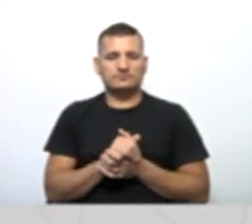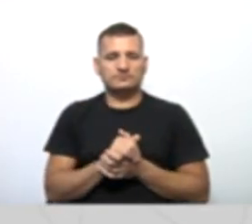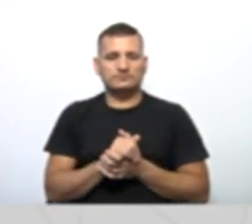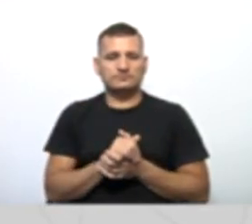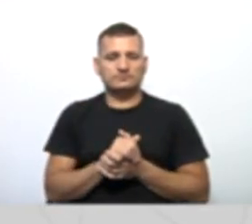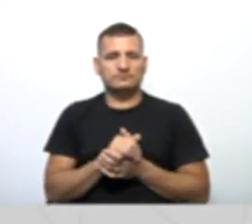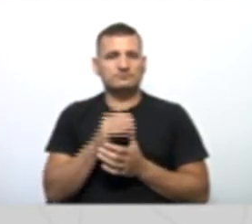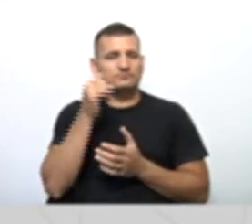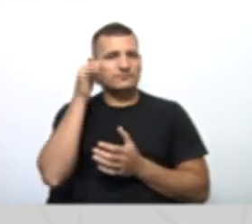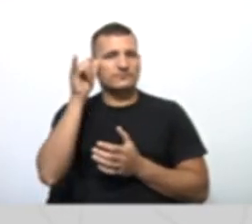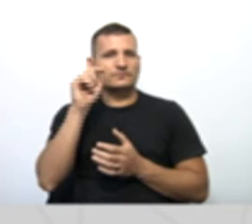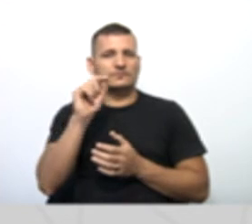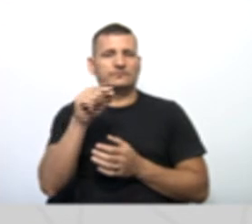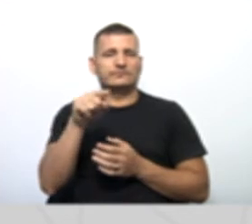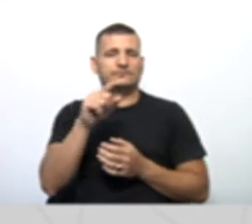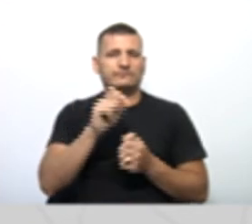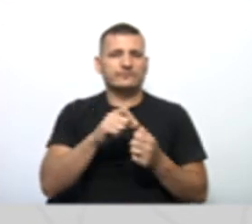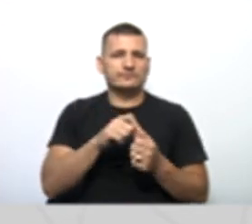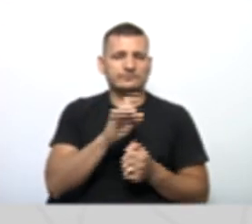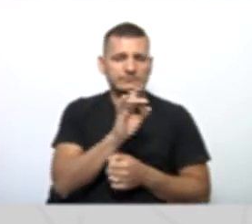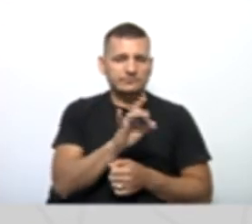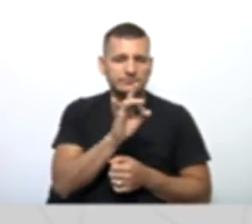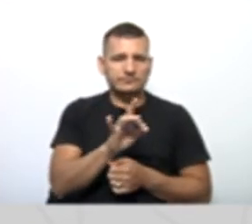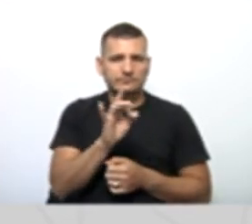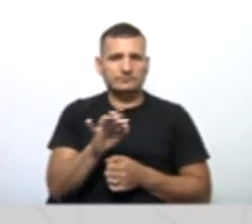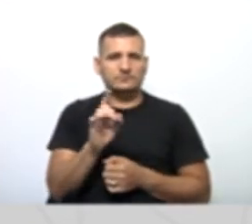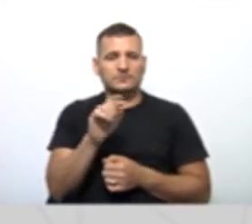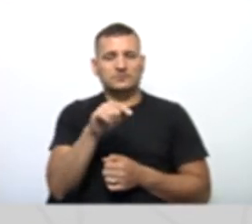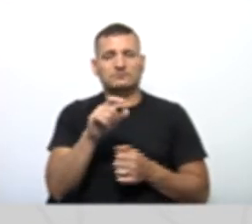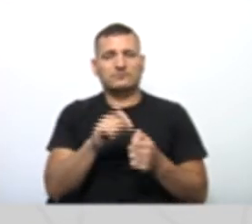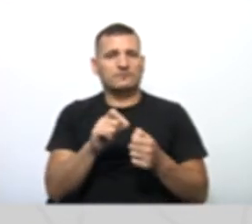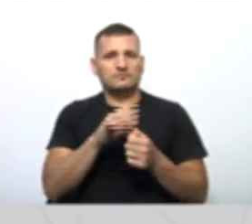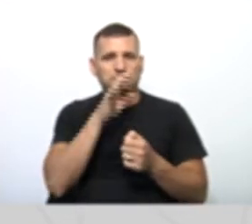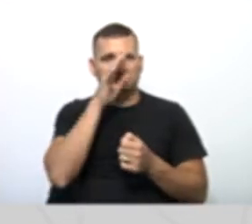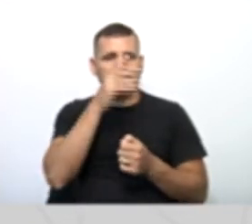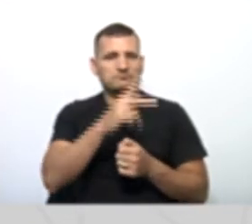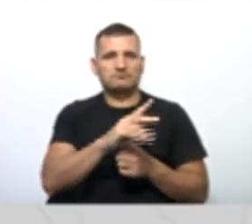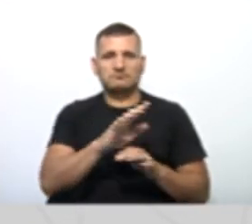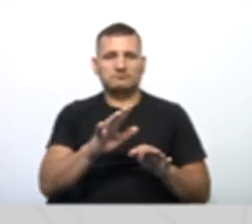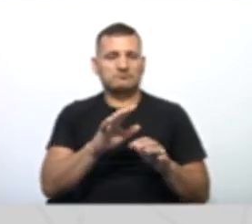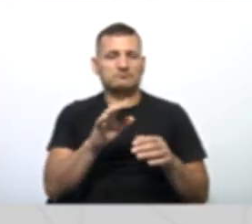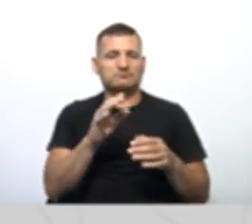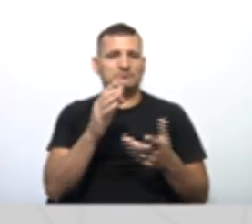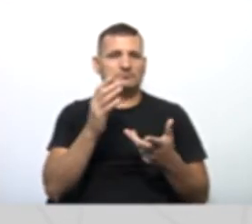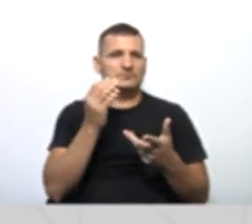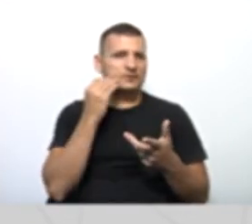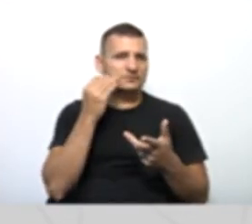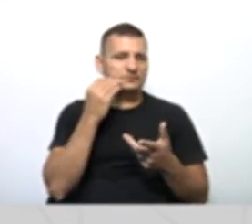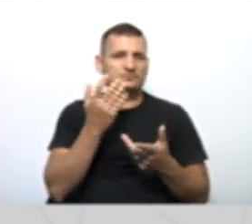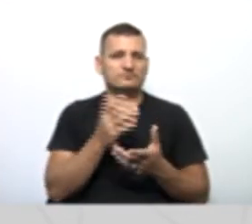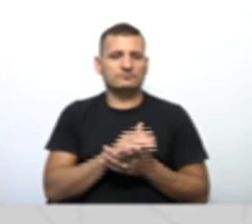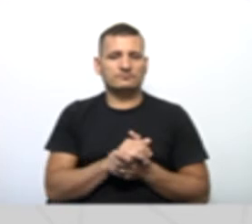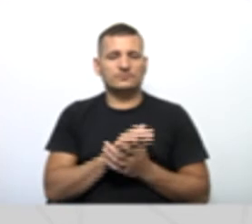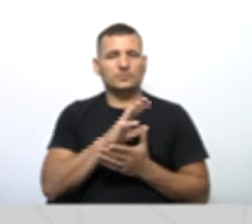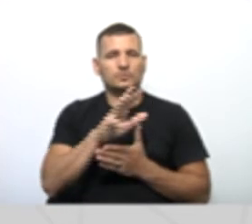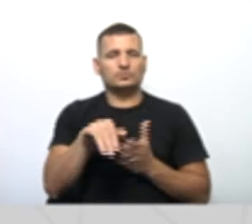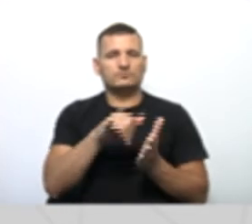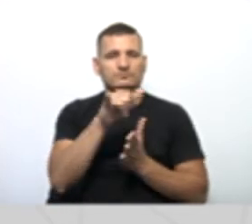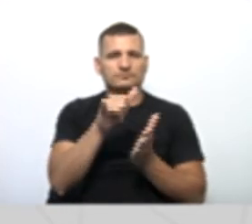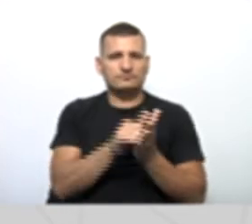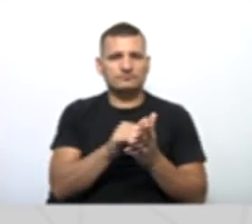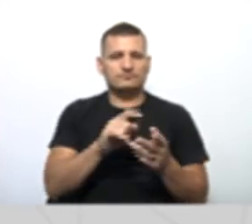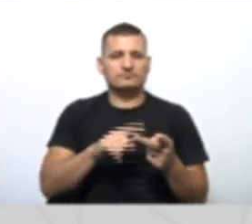que evita, né, que você fique fazendo um a um toda vez. Ele gera esses testes automatizados de instalação, de alimentação e de